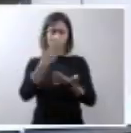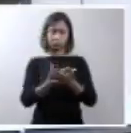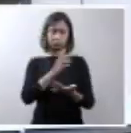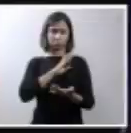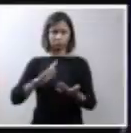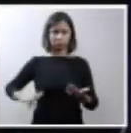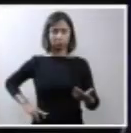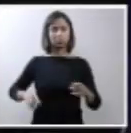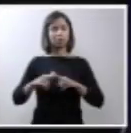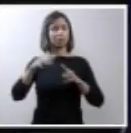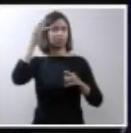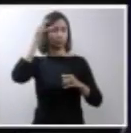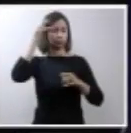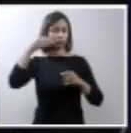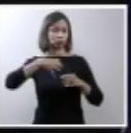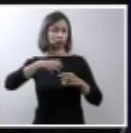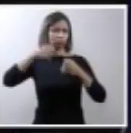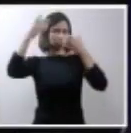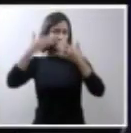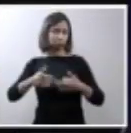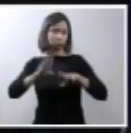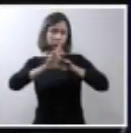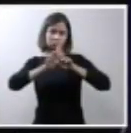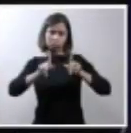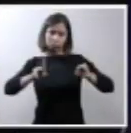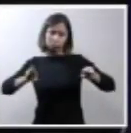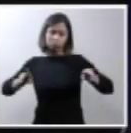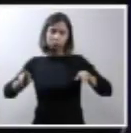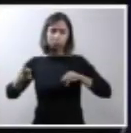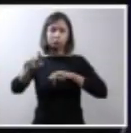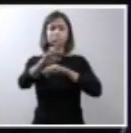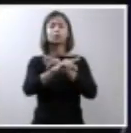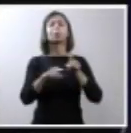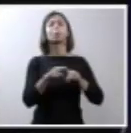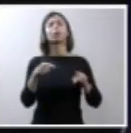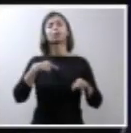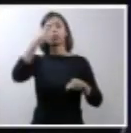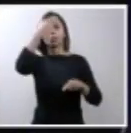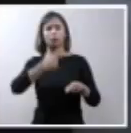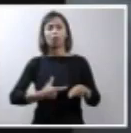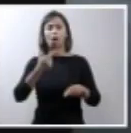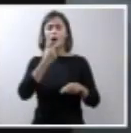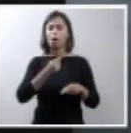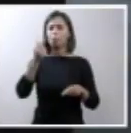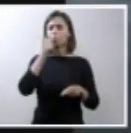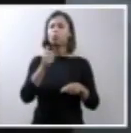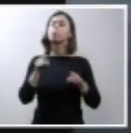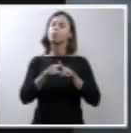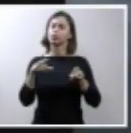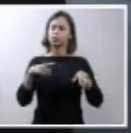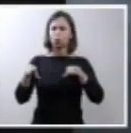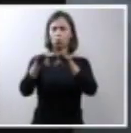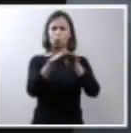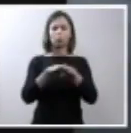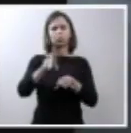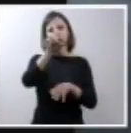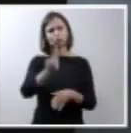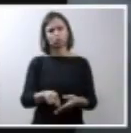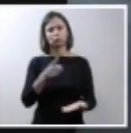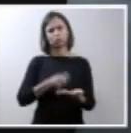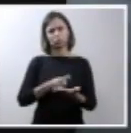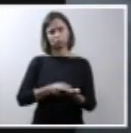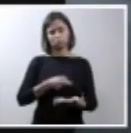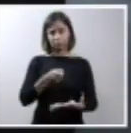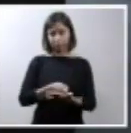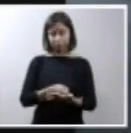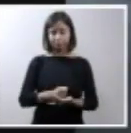crenças religiosas e filosóficas diversas convivem como cidadãos e cidadãs com igualdade de direitos e